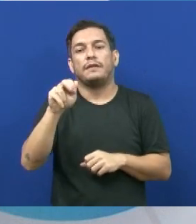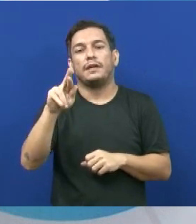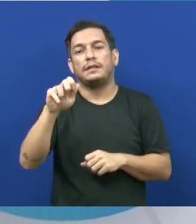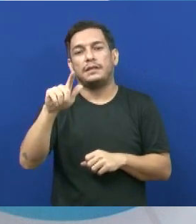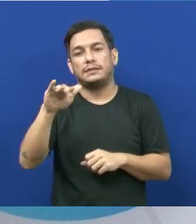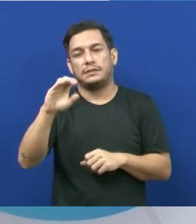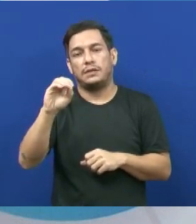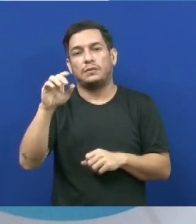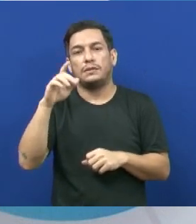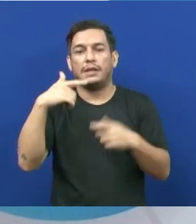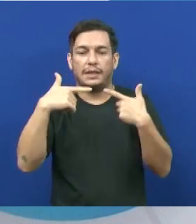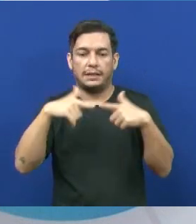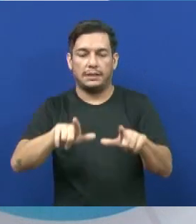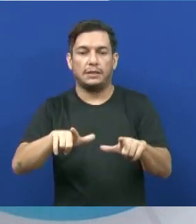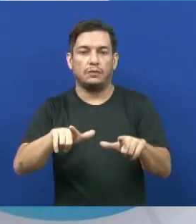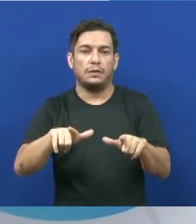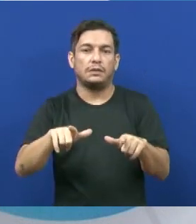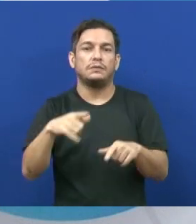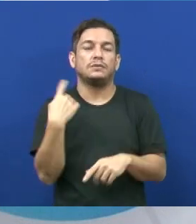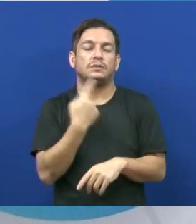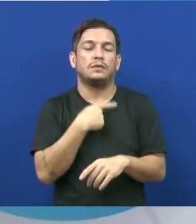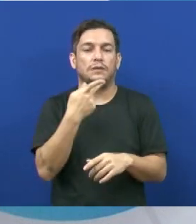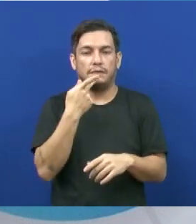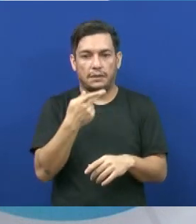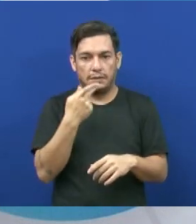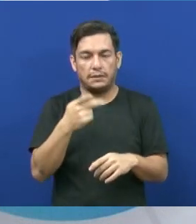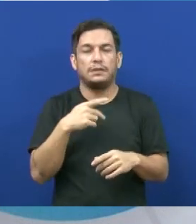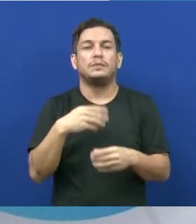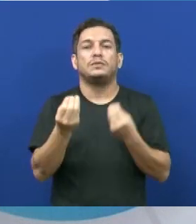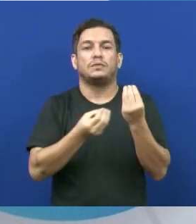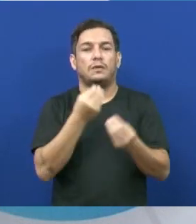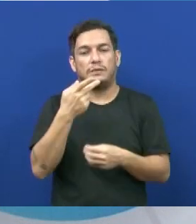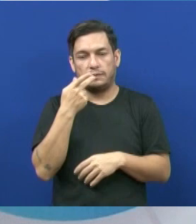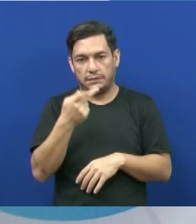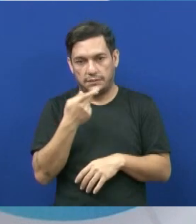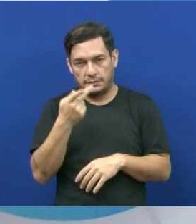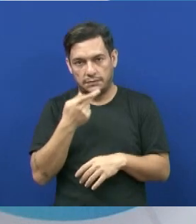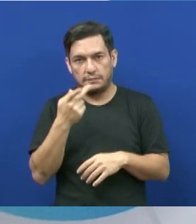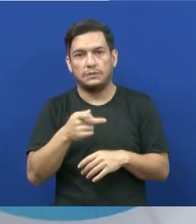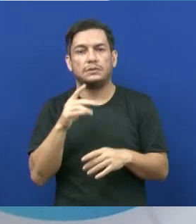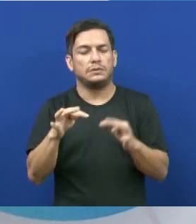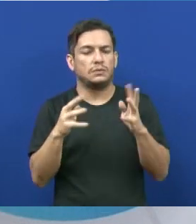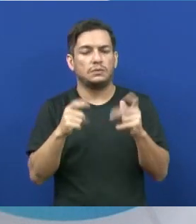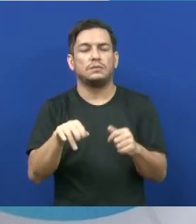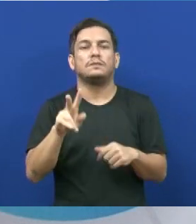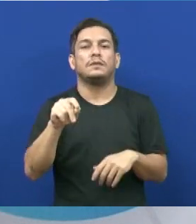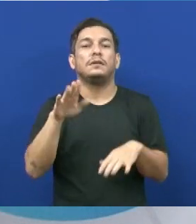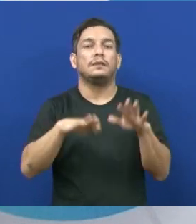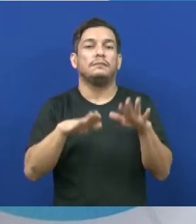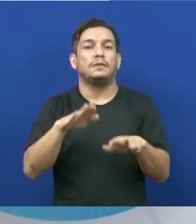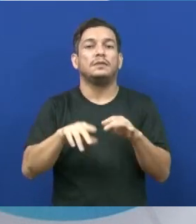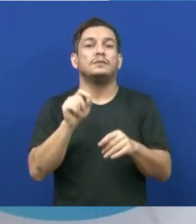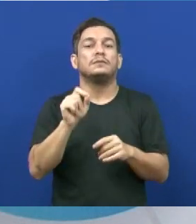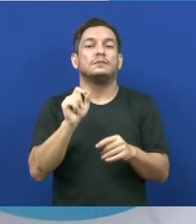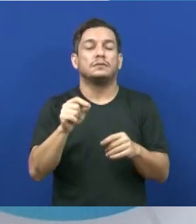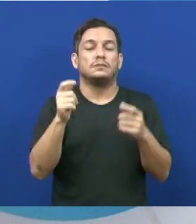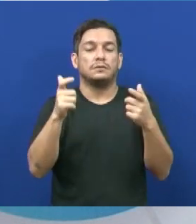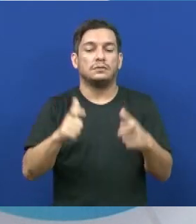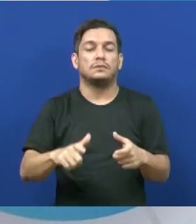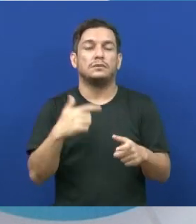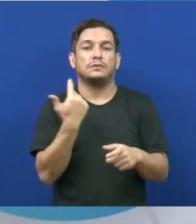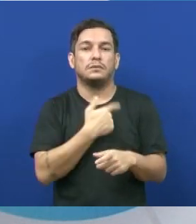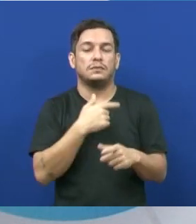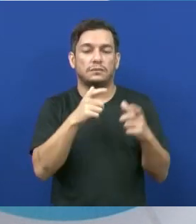da língua ou seja avaliação daquilo que nós falamos de como falamos e tudo isso vai depender de onde